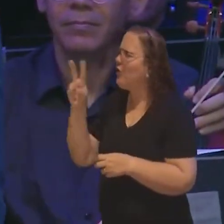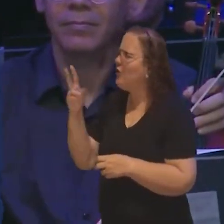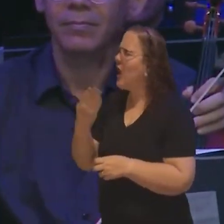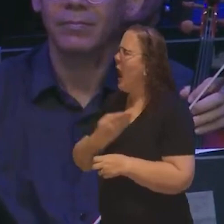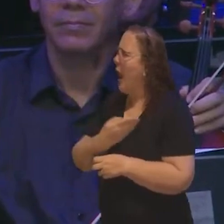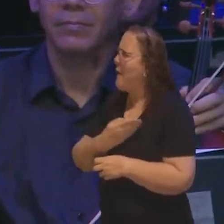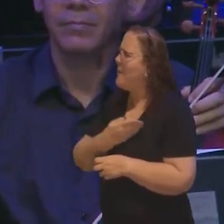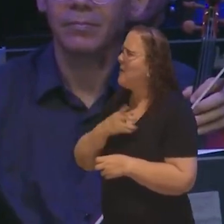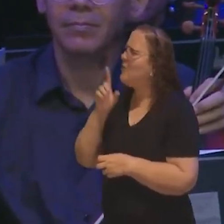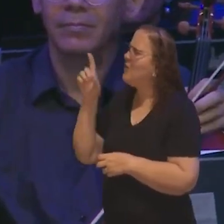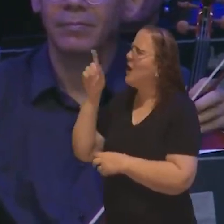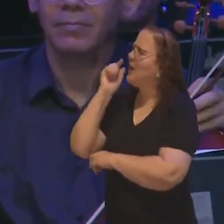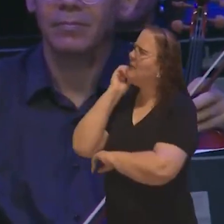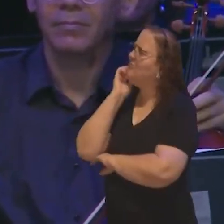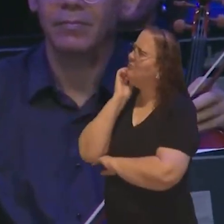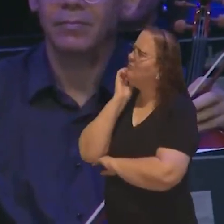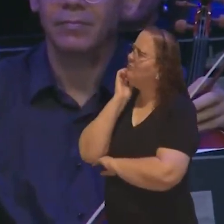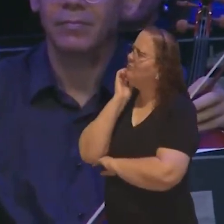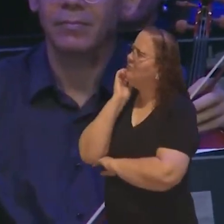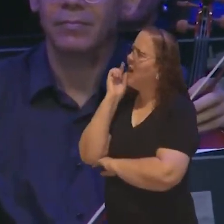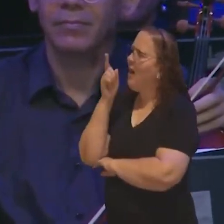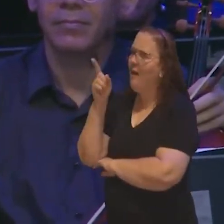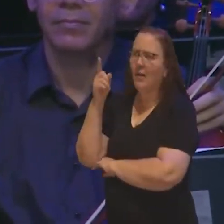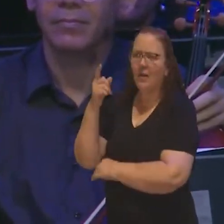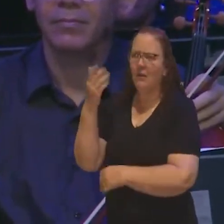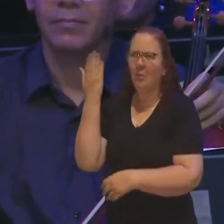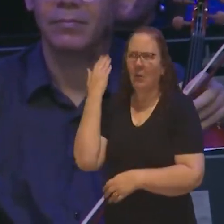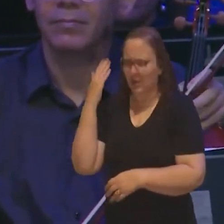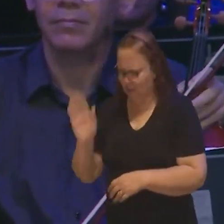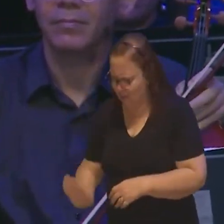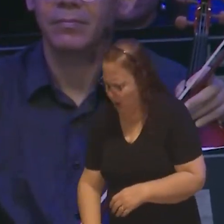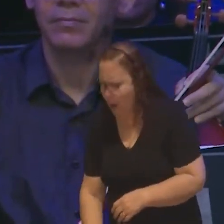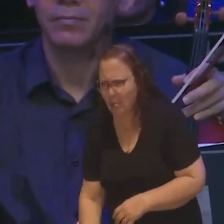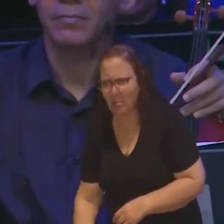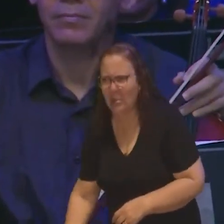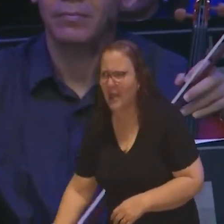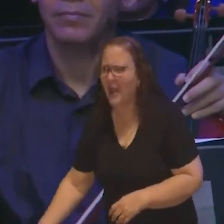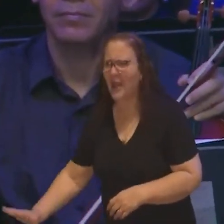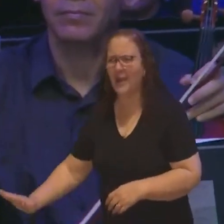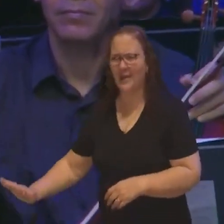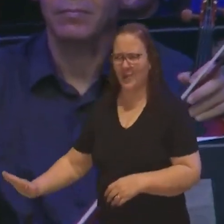vivos, que naquela foto eram pequenos, meninos, meninas.